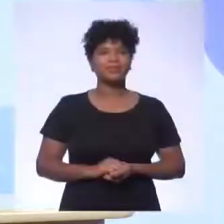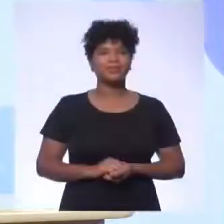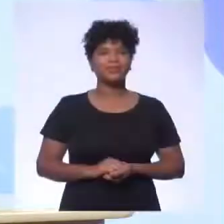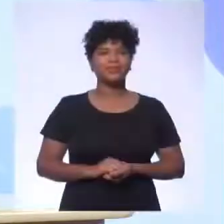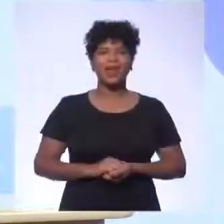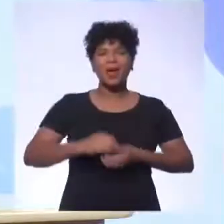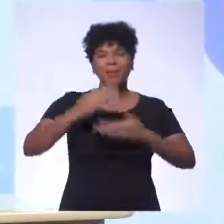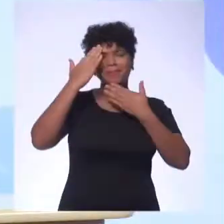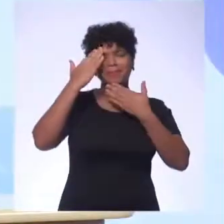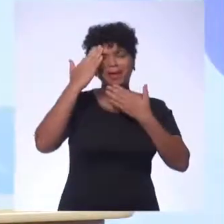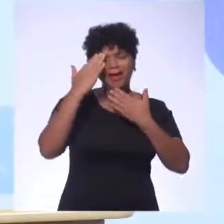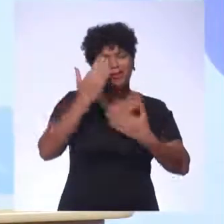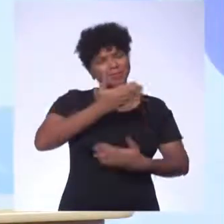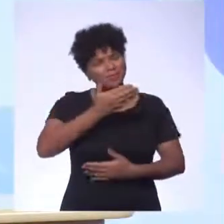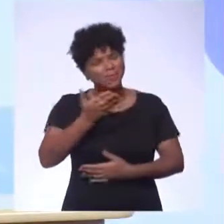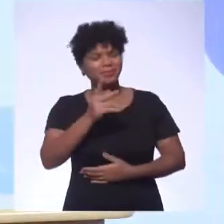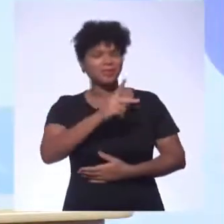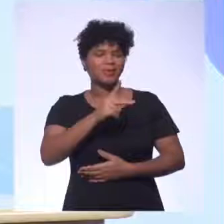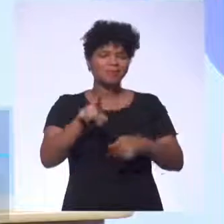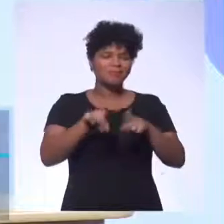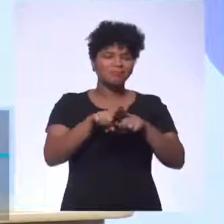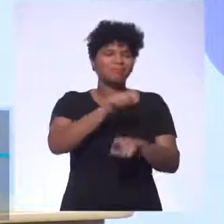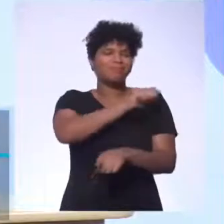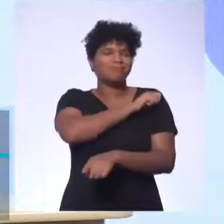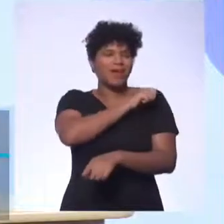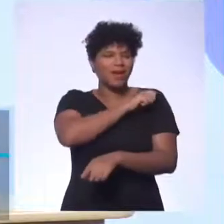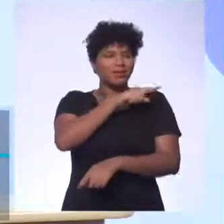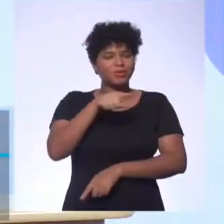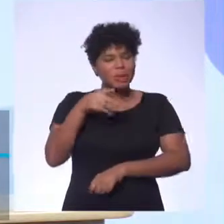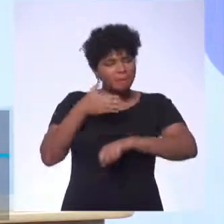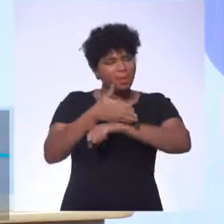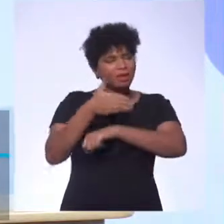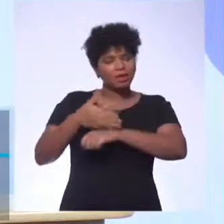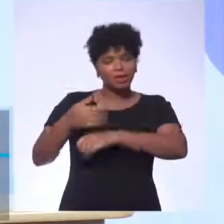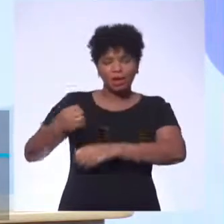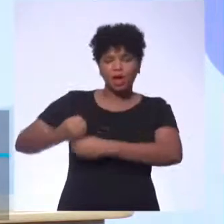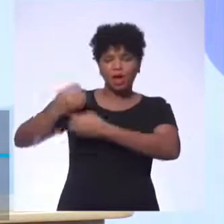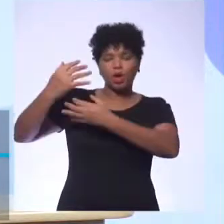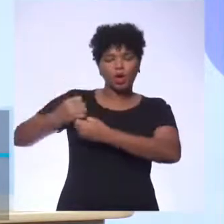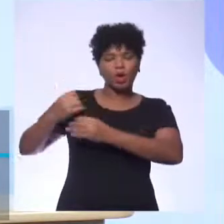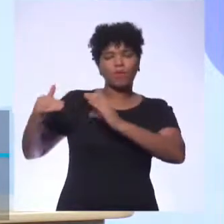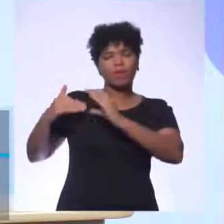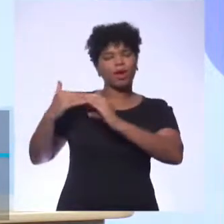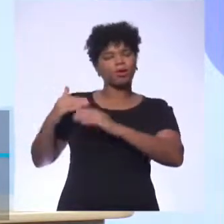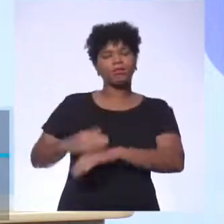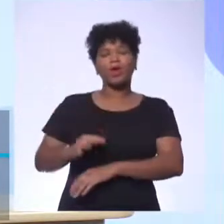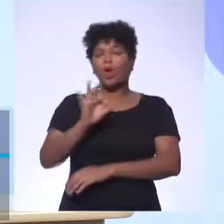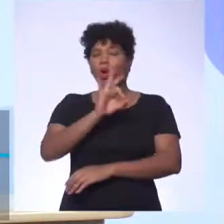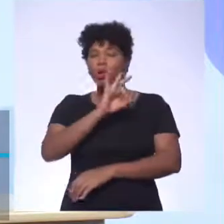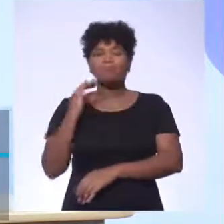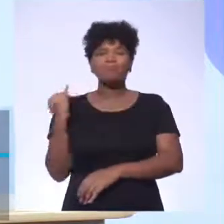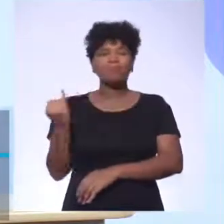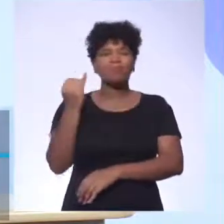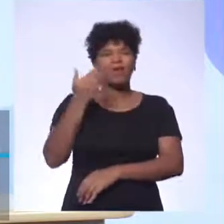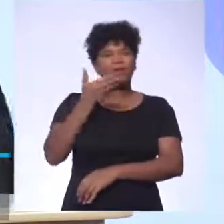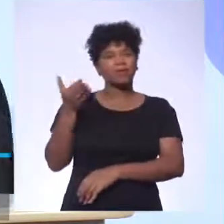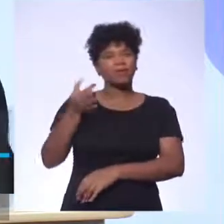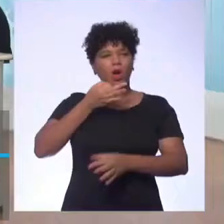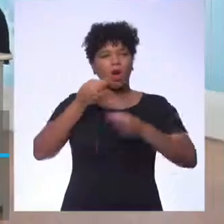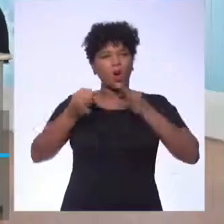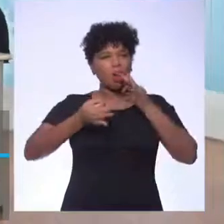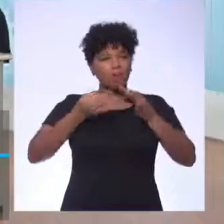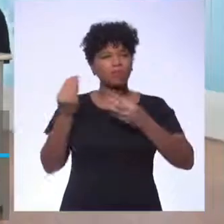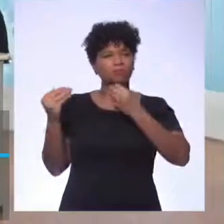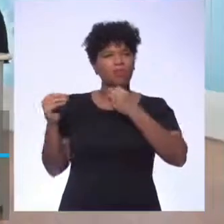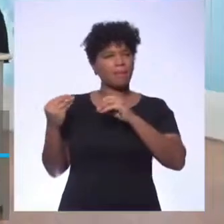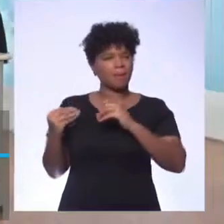Muito obrigada, professores, estudantes que estão participando. As interações de vocês são sempre fundamentais. Vamos lá, Ed, para saber o